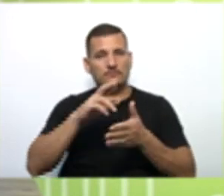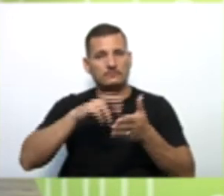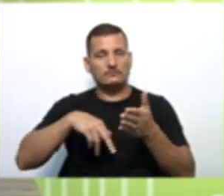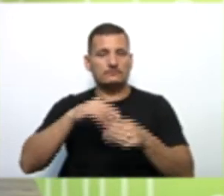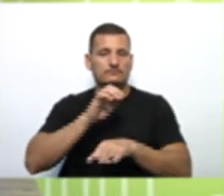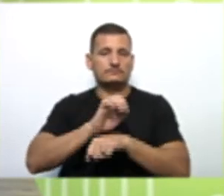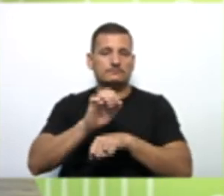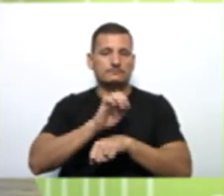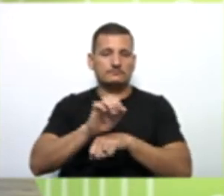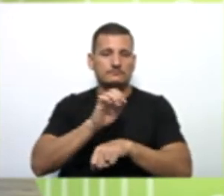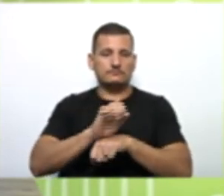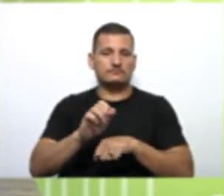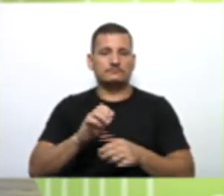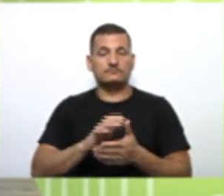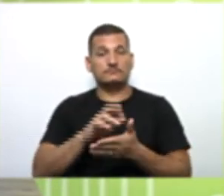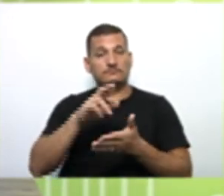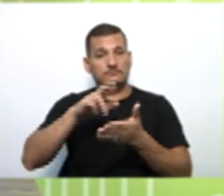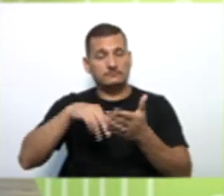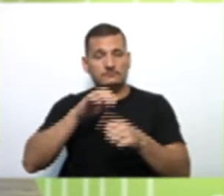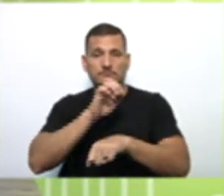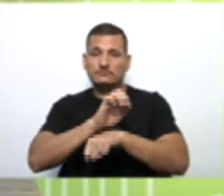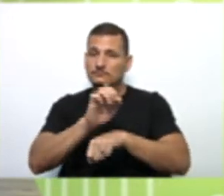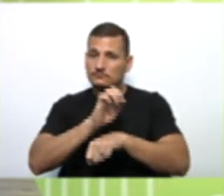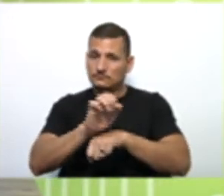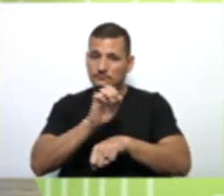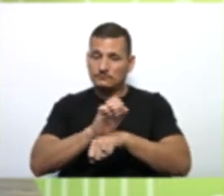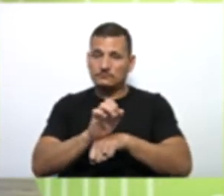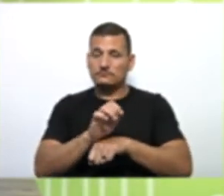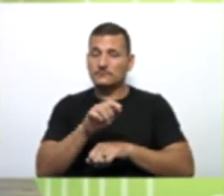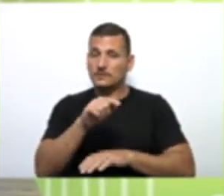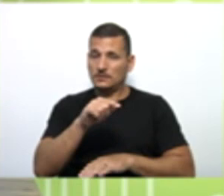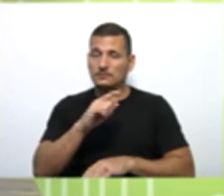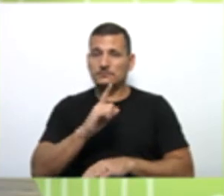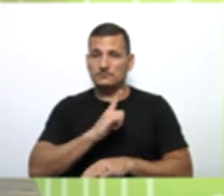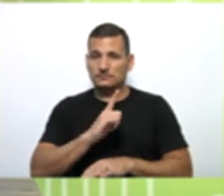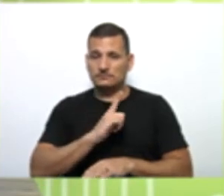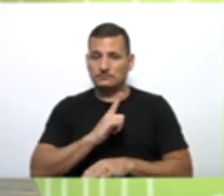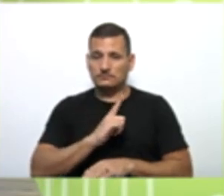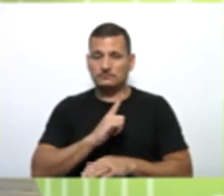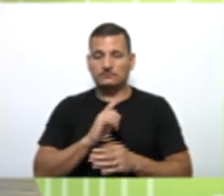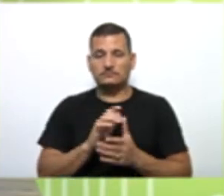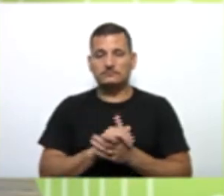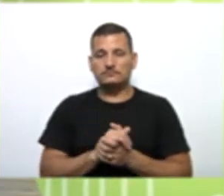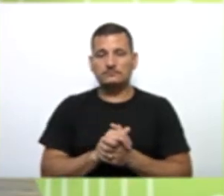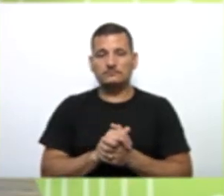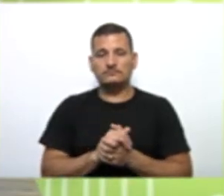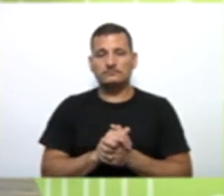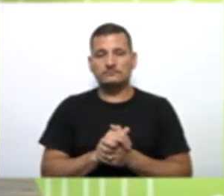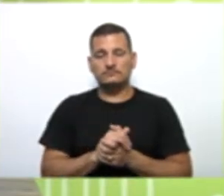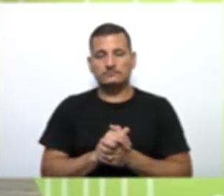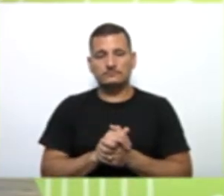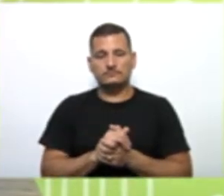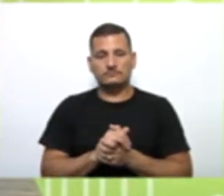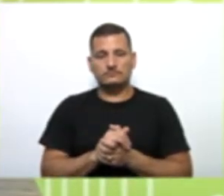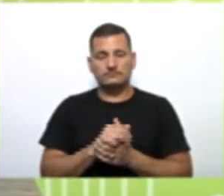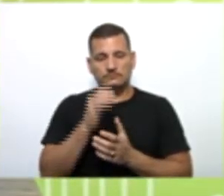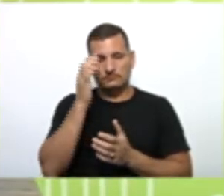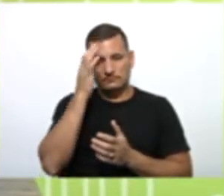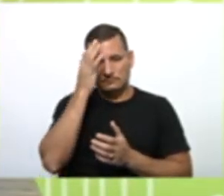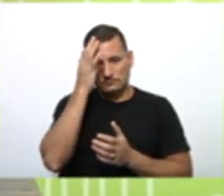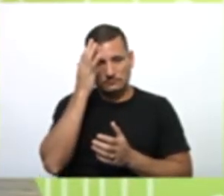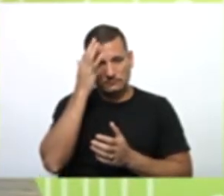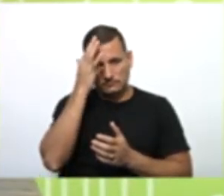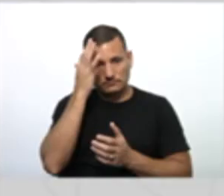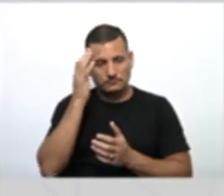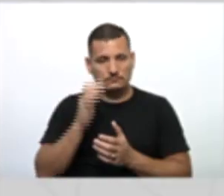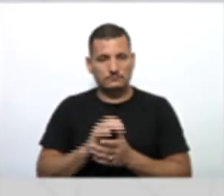estágio. O relatório de estágio ele vai ter também, com mais propriedade, esses elementos. Nós